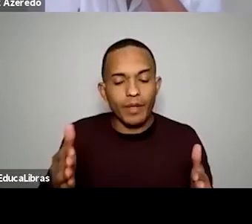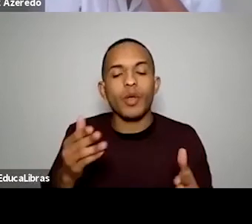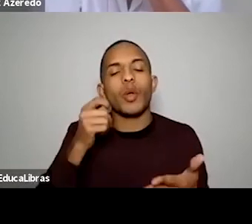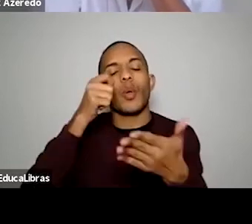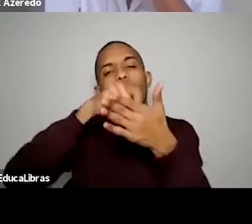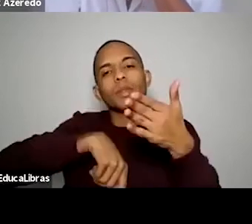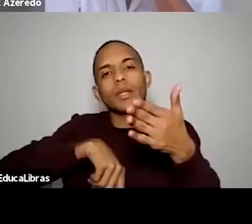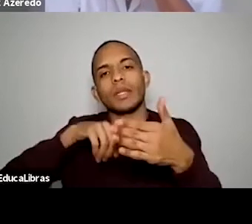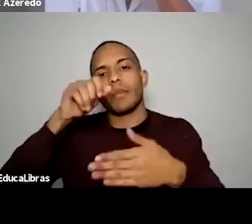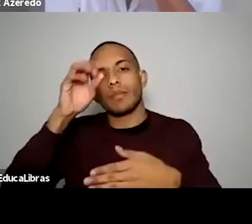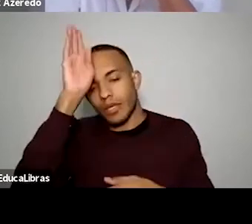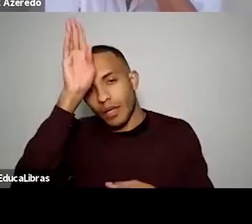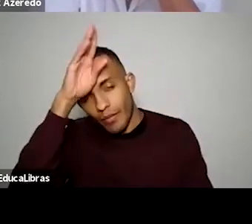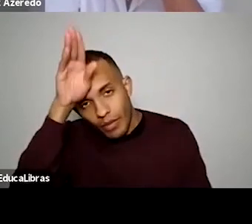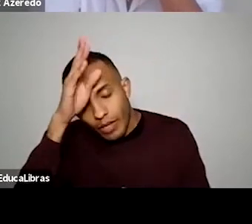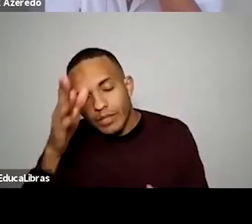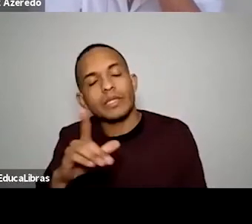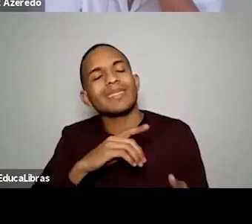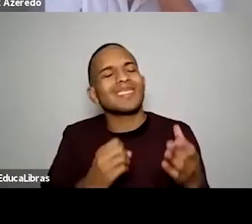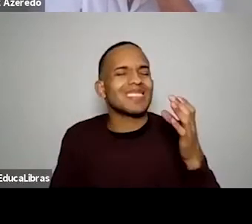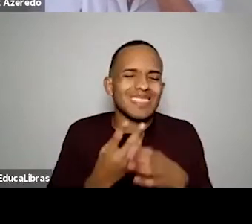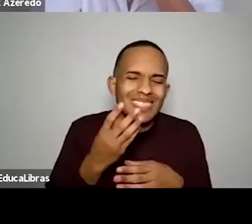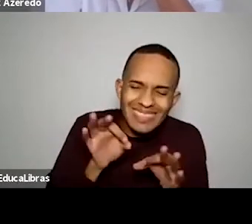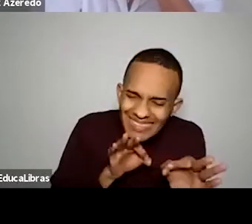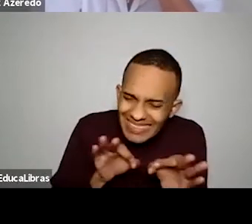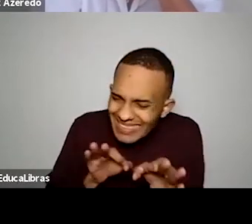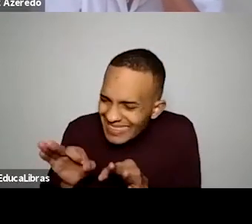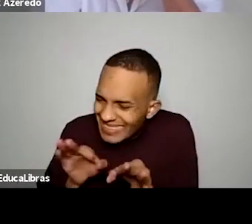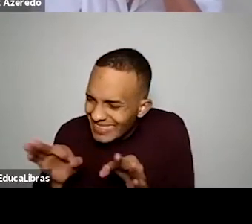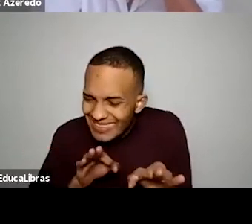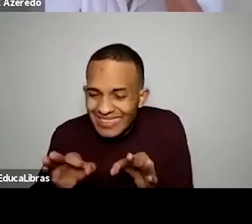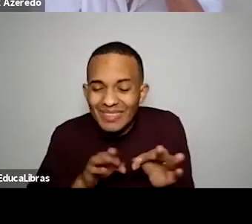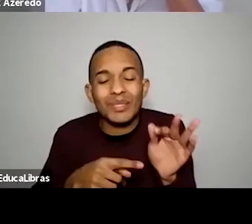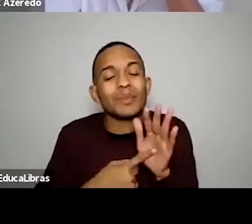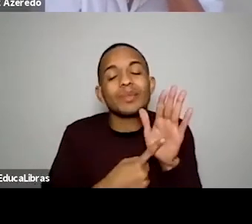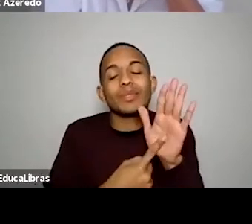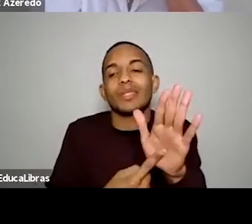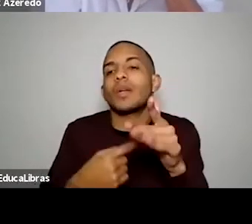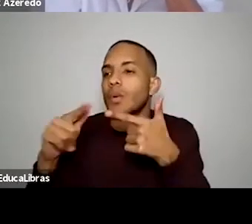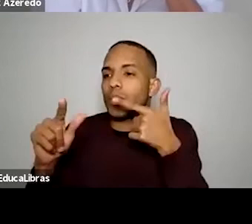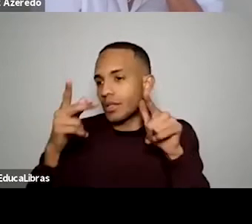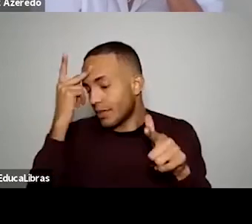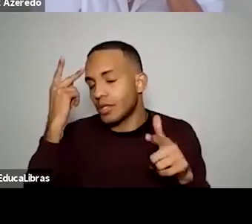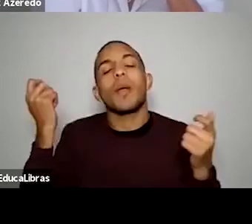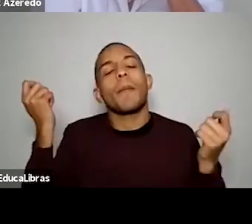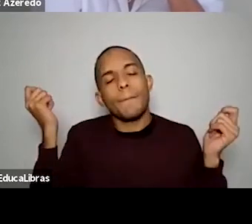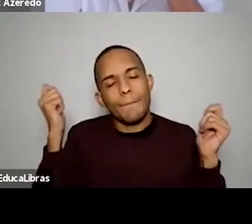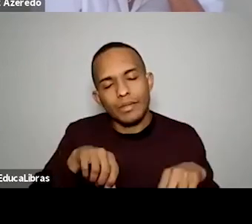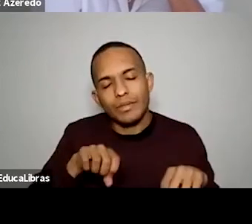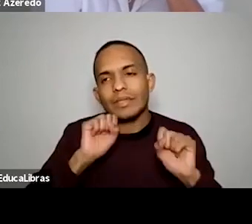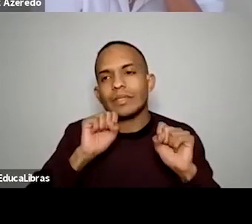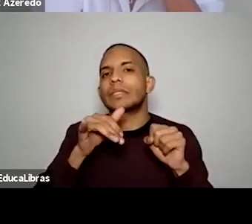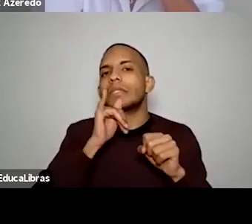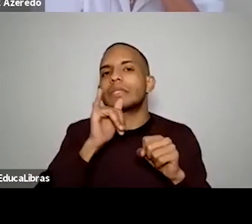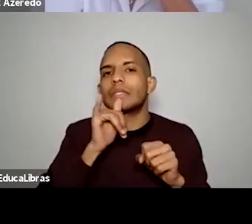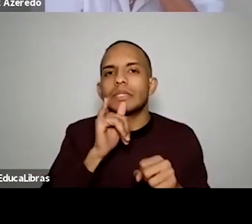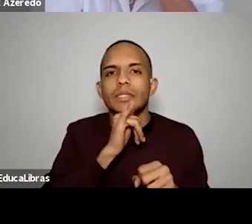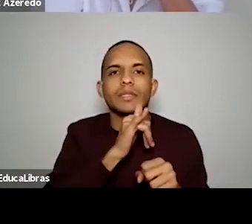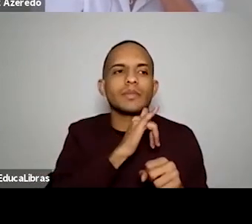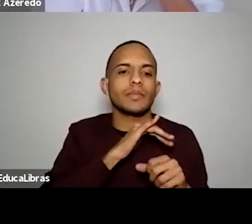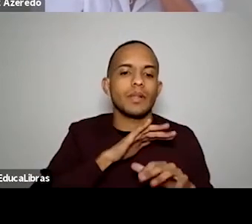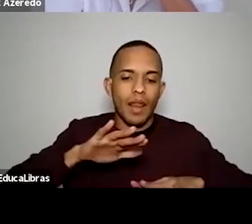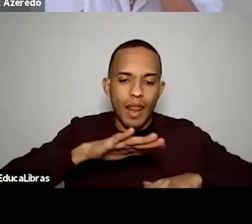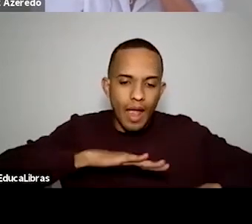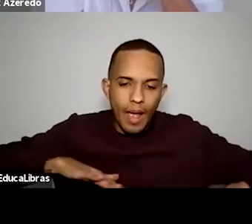Então, fomos criando condições para mostrar para outras pessoas de que é possível ser exemplo, de que é possível mobilizar a